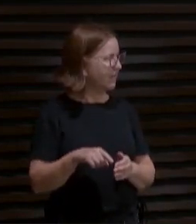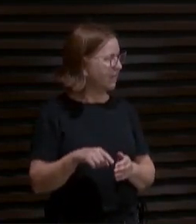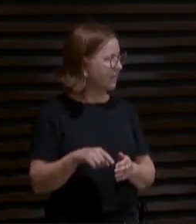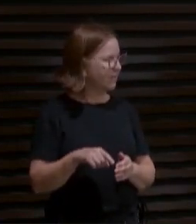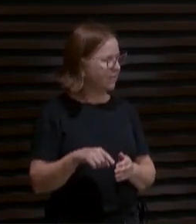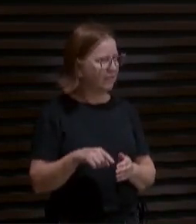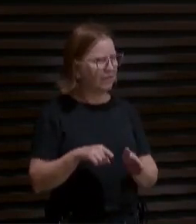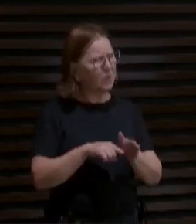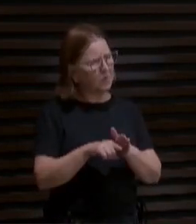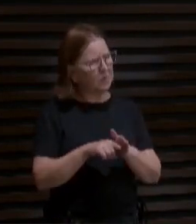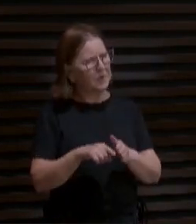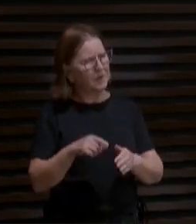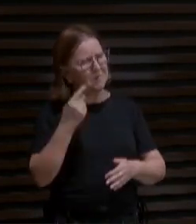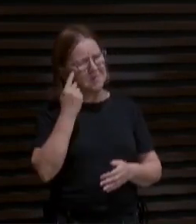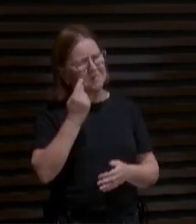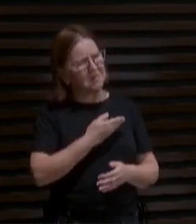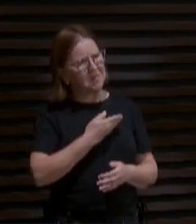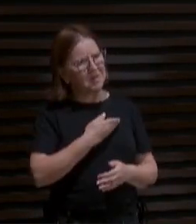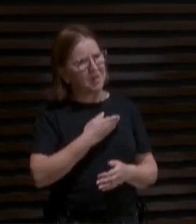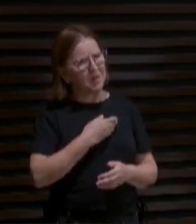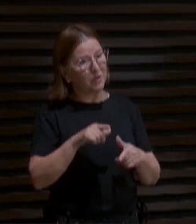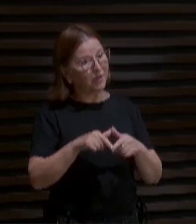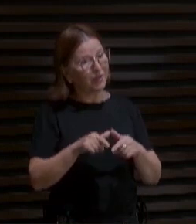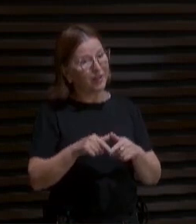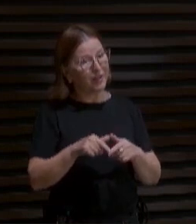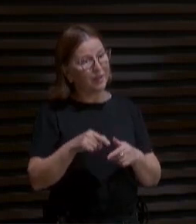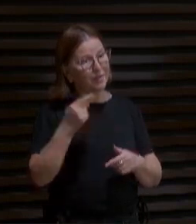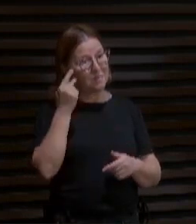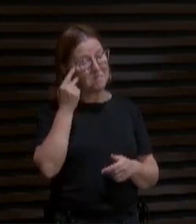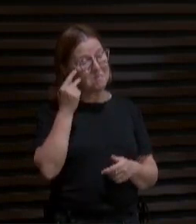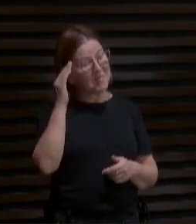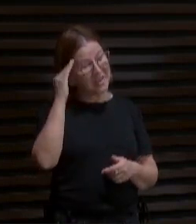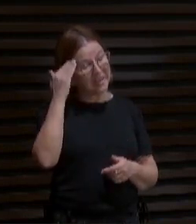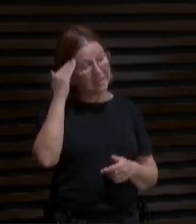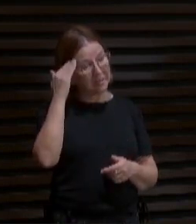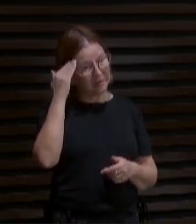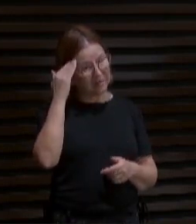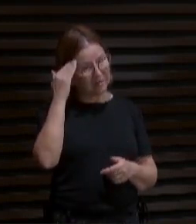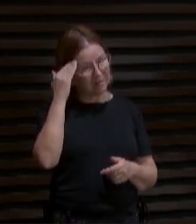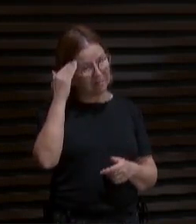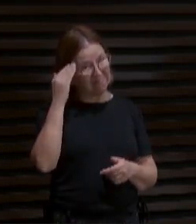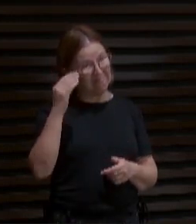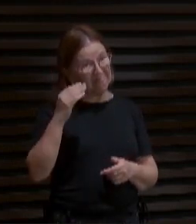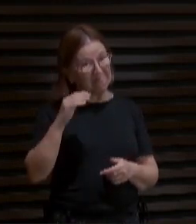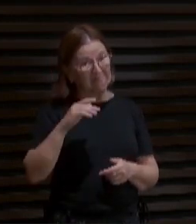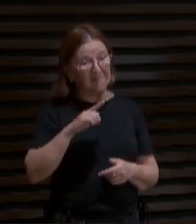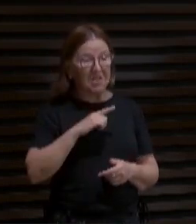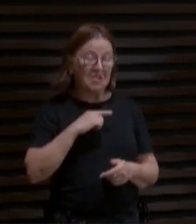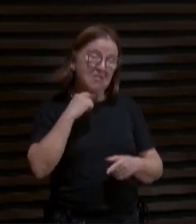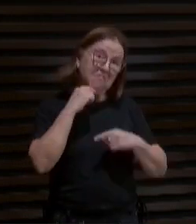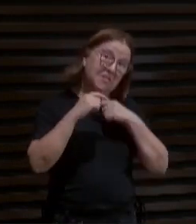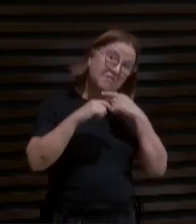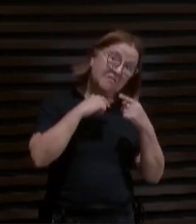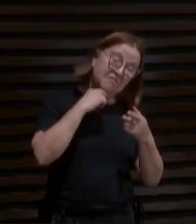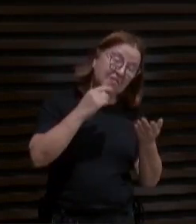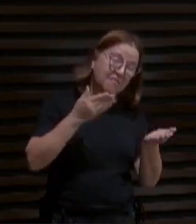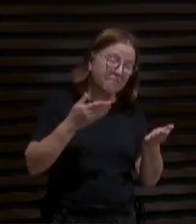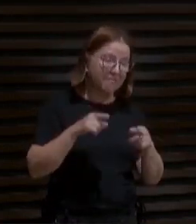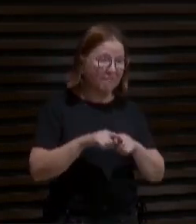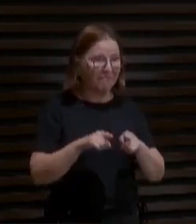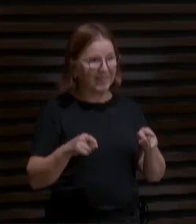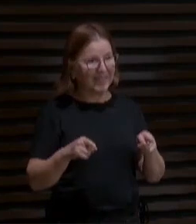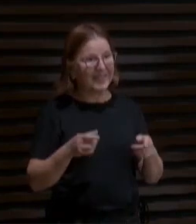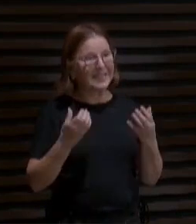perguntar a uns amigos meus lá de Israel para ver. Eu tenho certas dúvidas com isto, mas eu